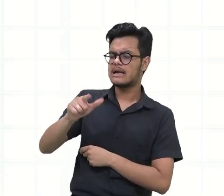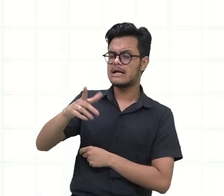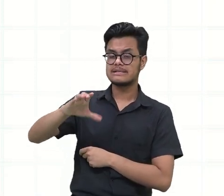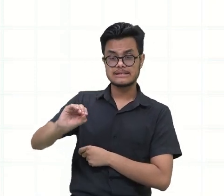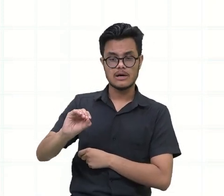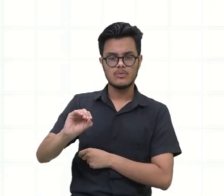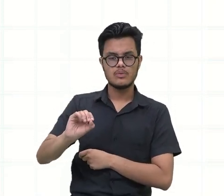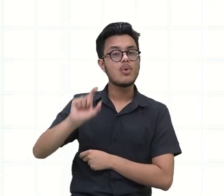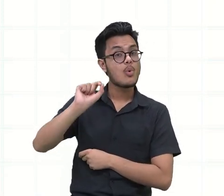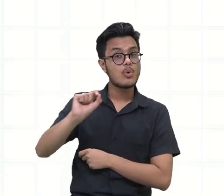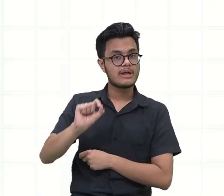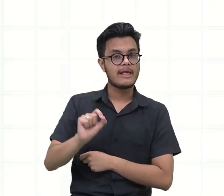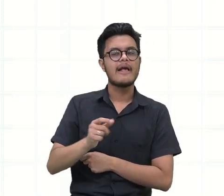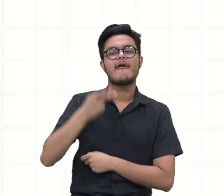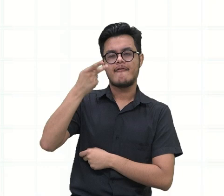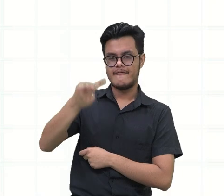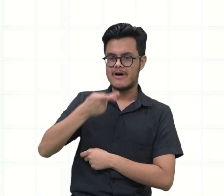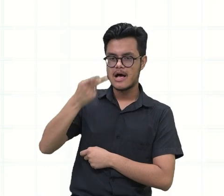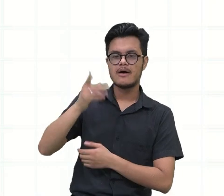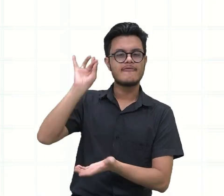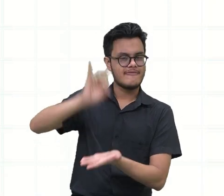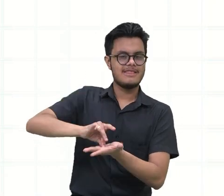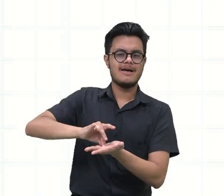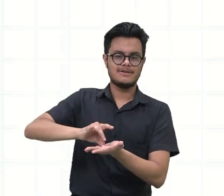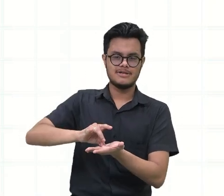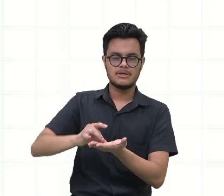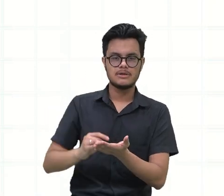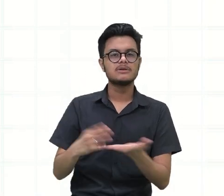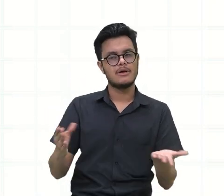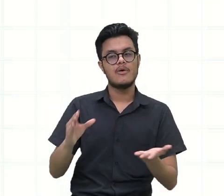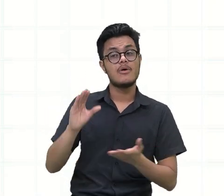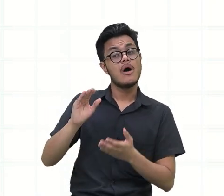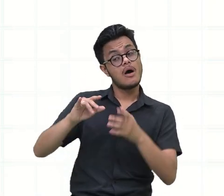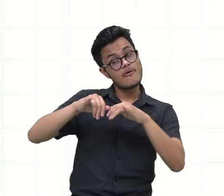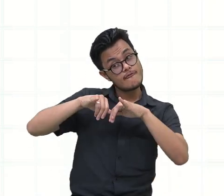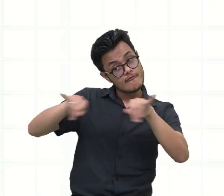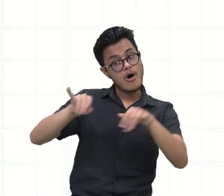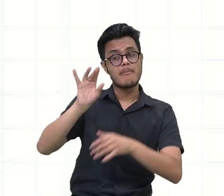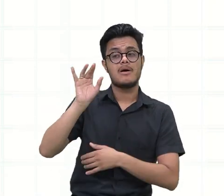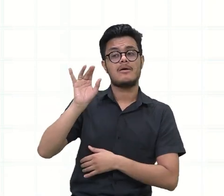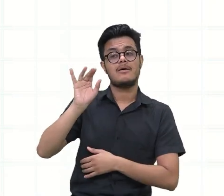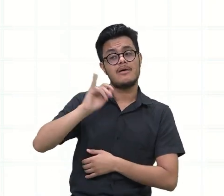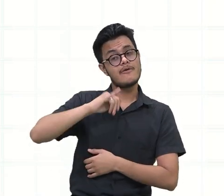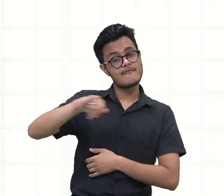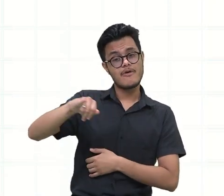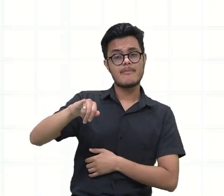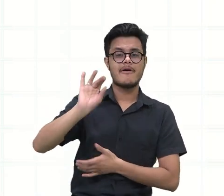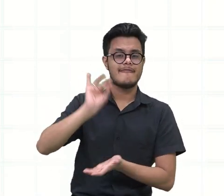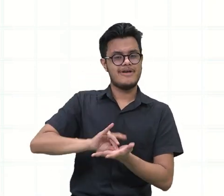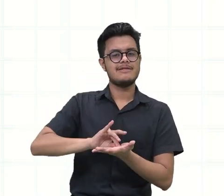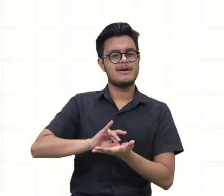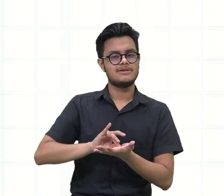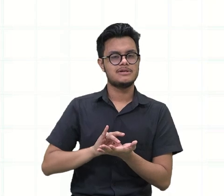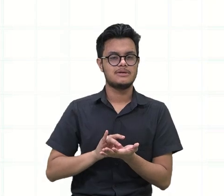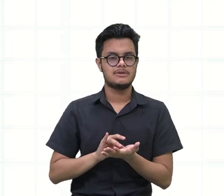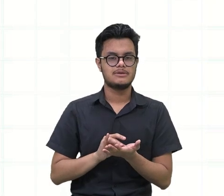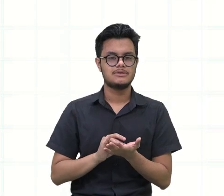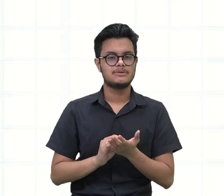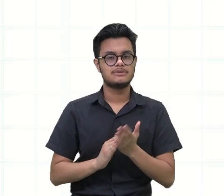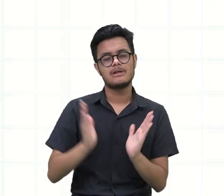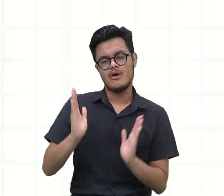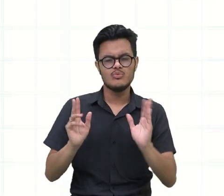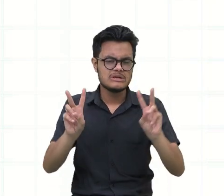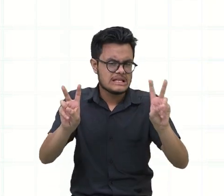vai estar afirmando algo, você vai estar informando algo, você vai estar dizendo algo. Vamos ver